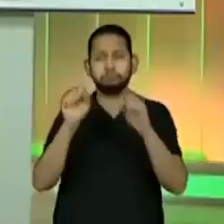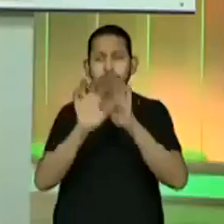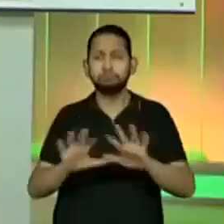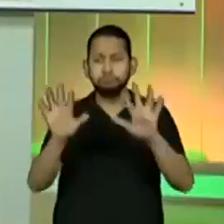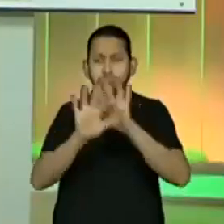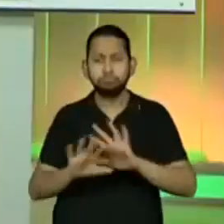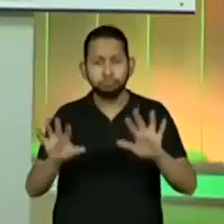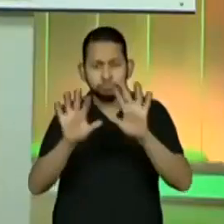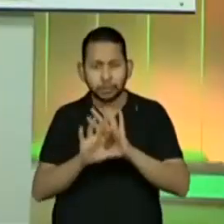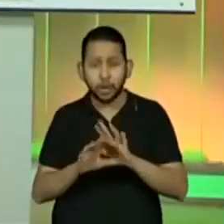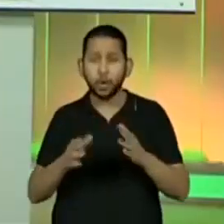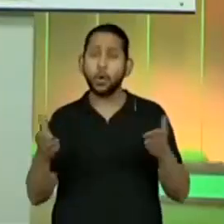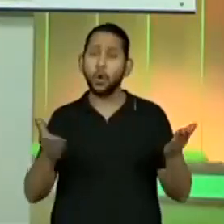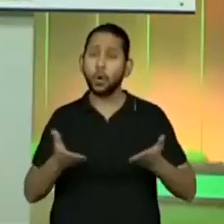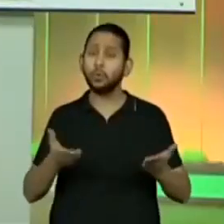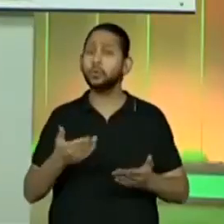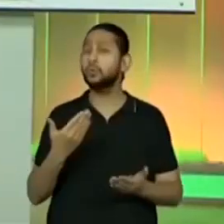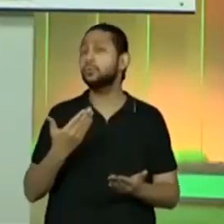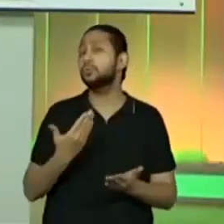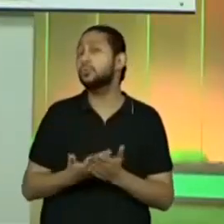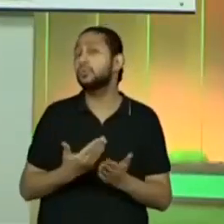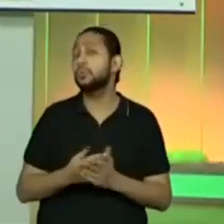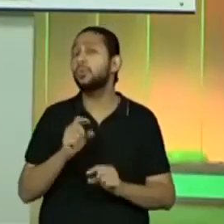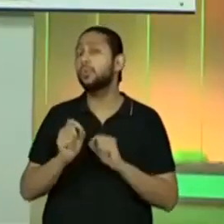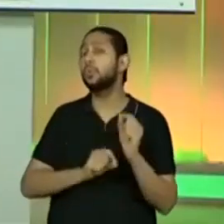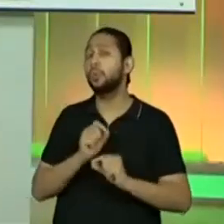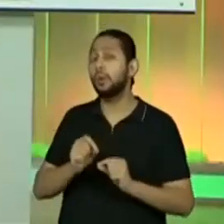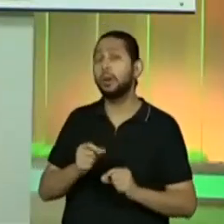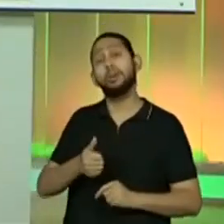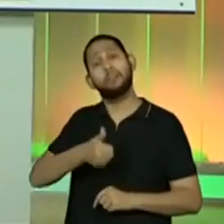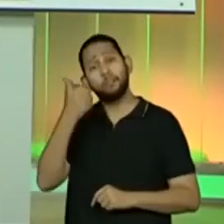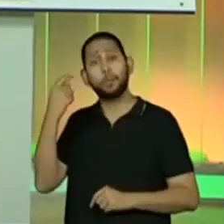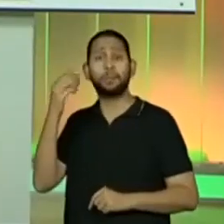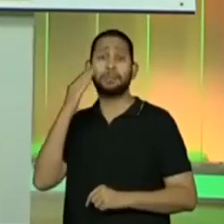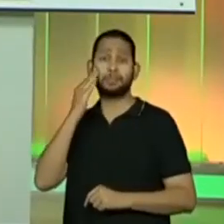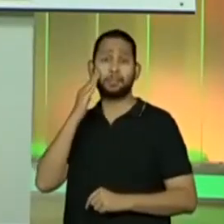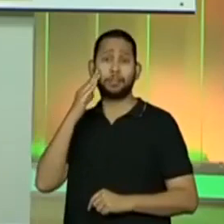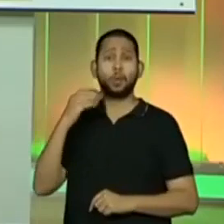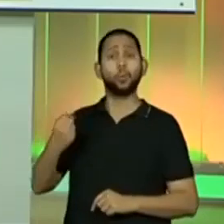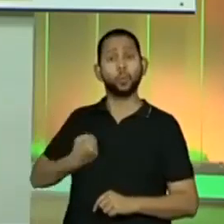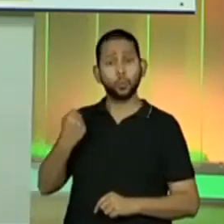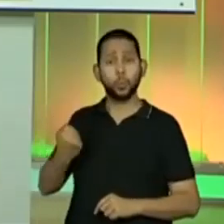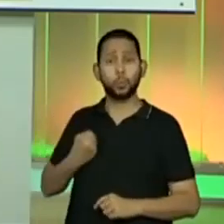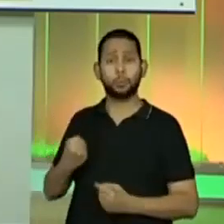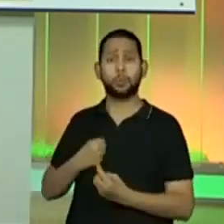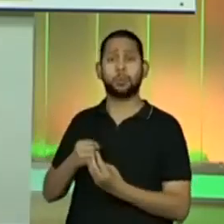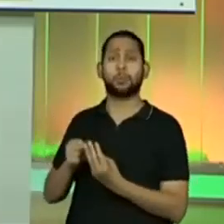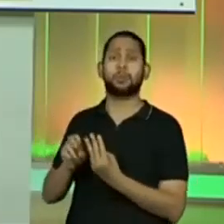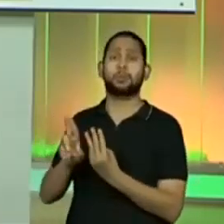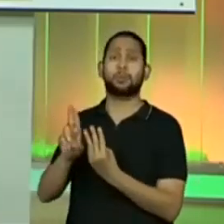Sabia, nós vamos utilizá-los para compreender melhor o nosso sistema de numeração decimal.